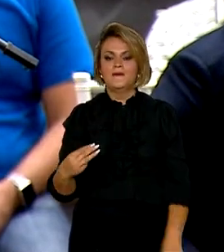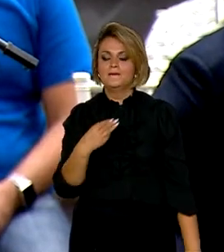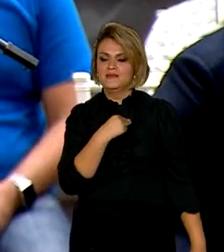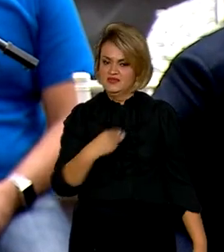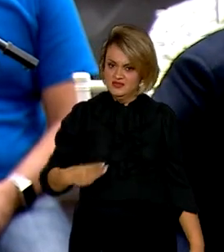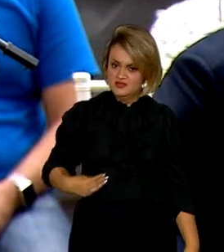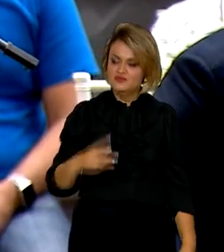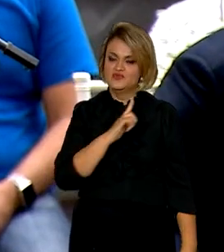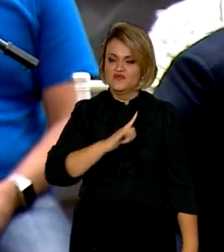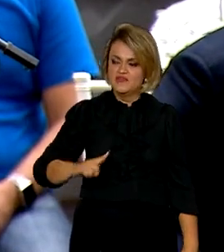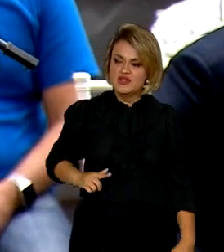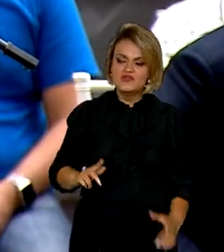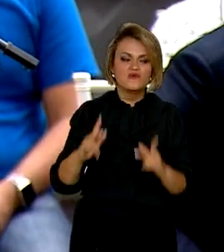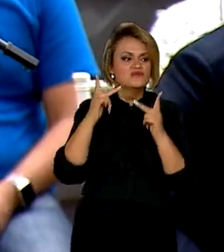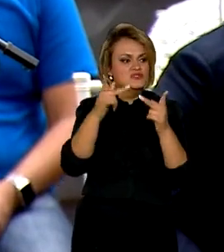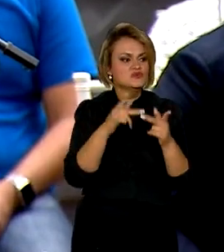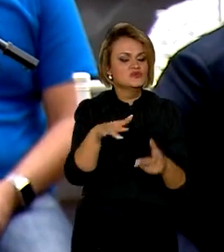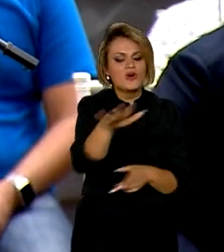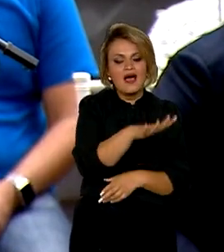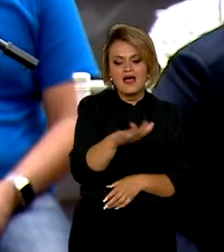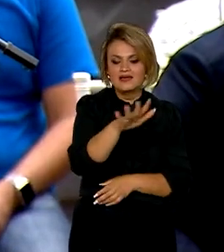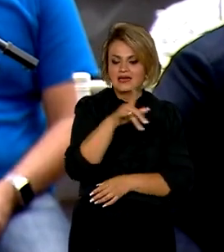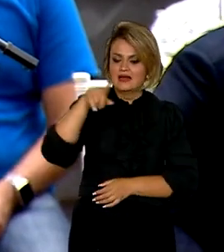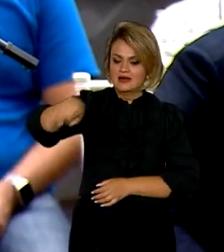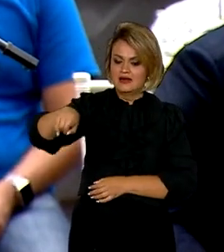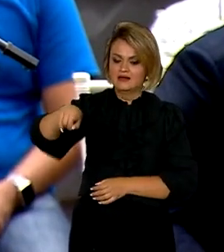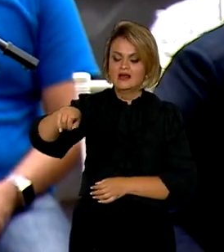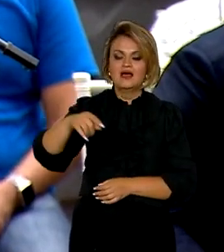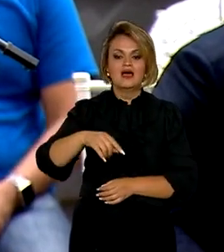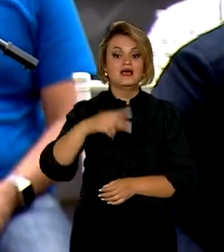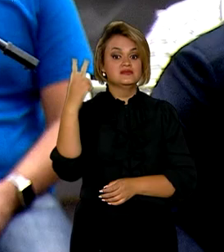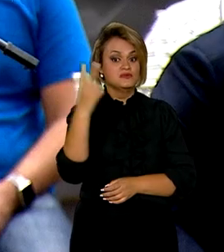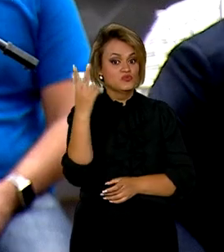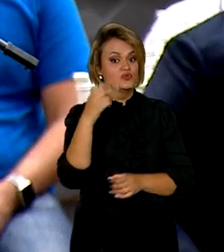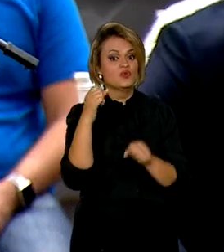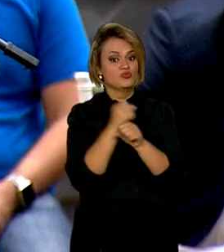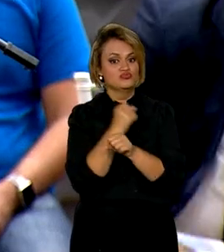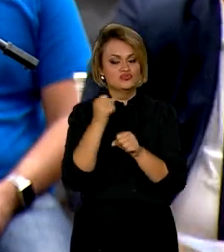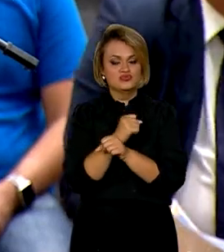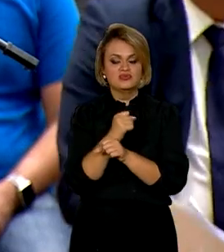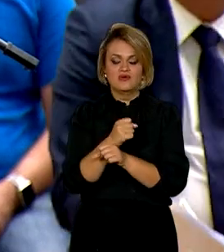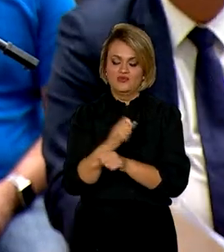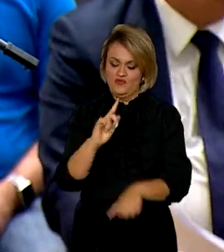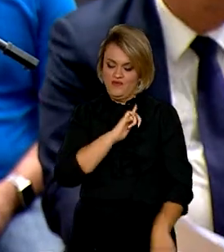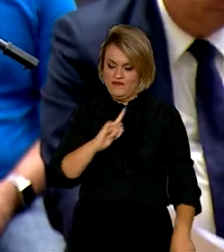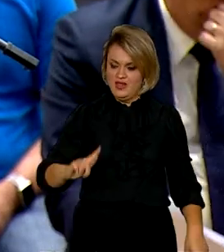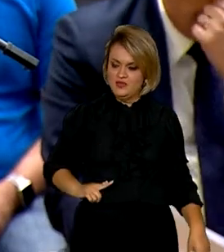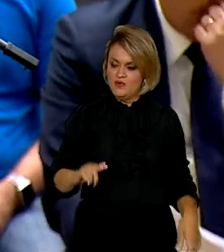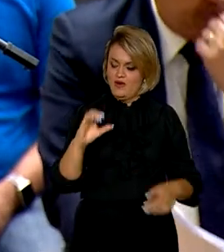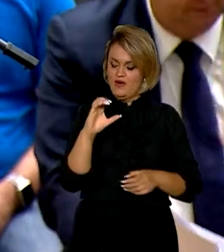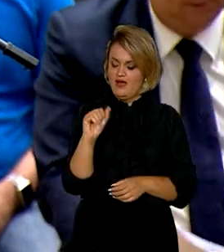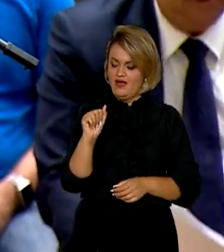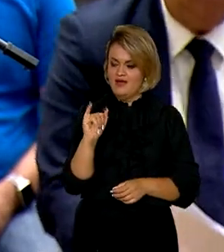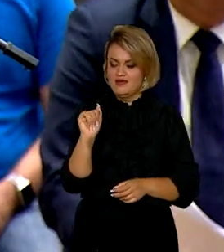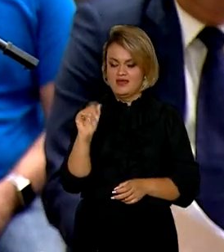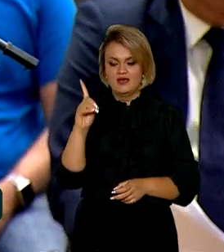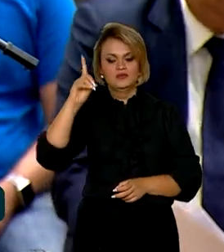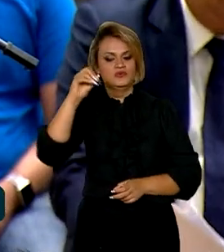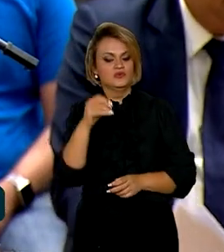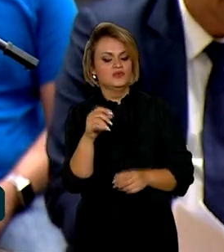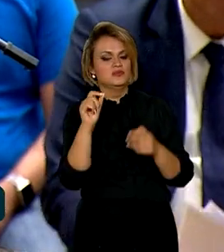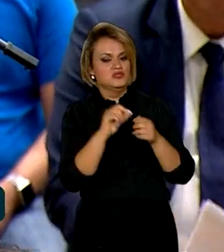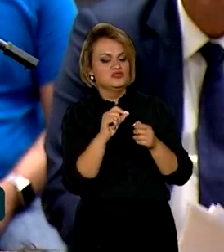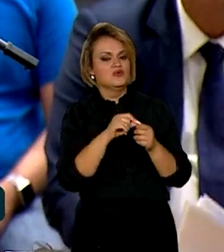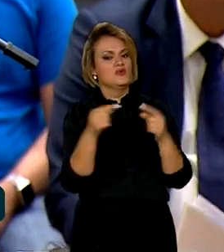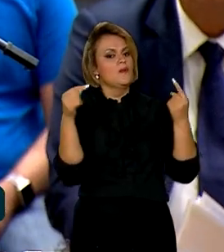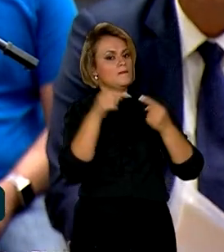governador foram visitar agora, que é a segunda obra que o governador Caiado pediu para o estado de Goiás e está contemplada